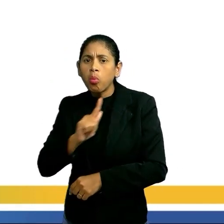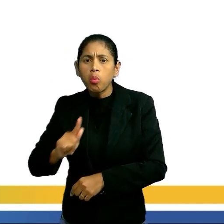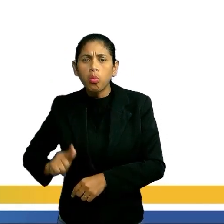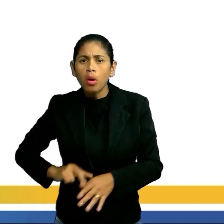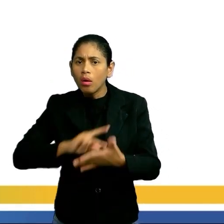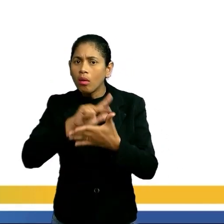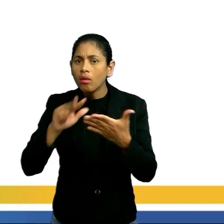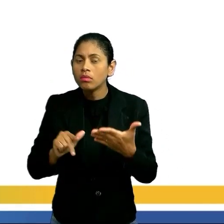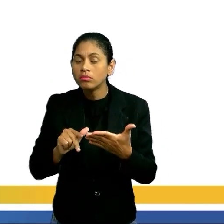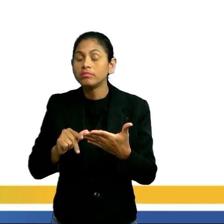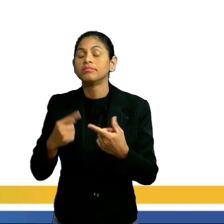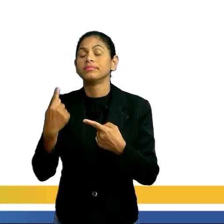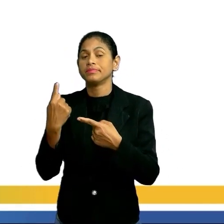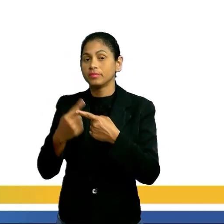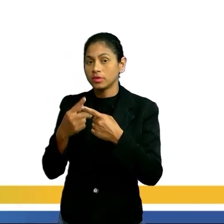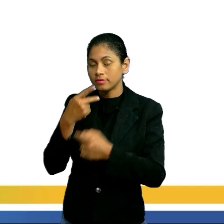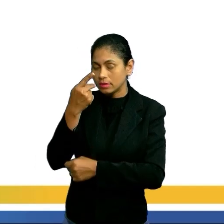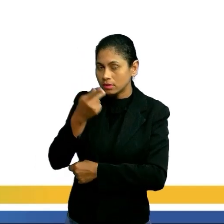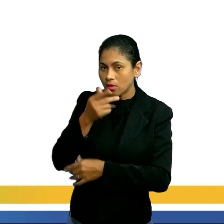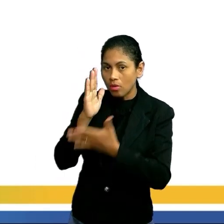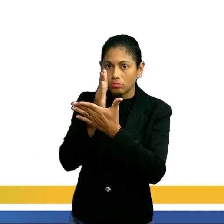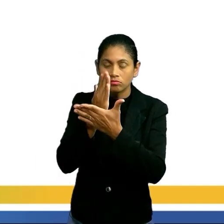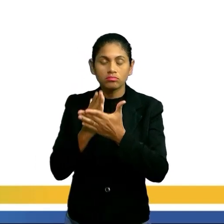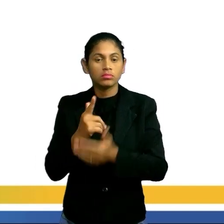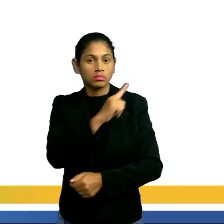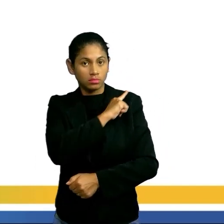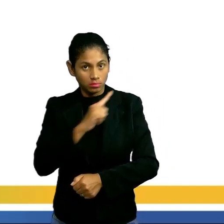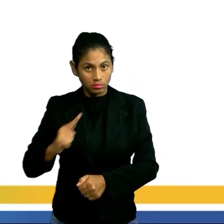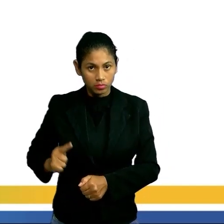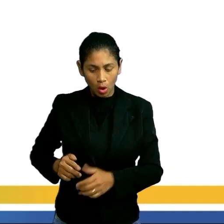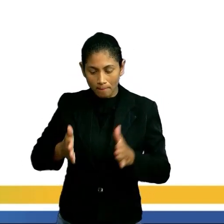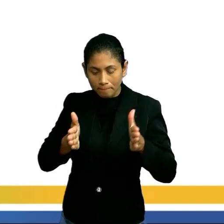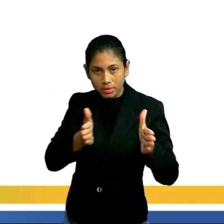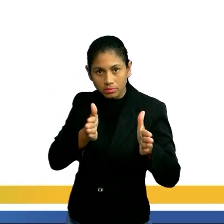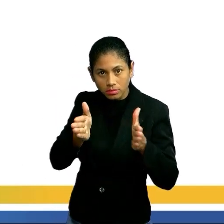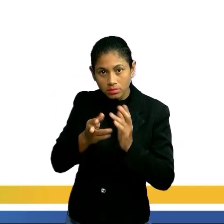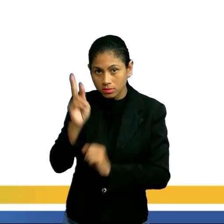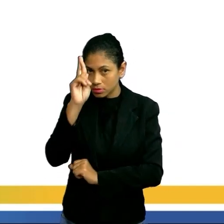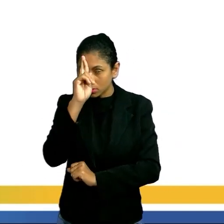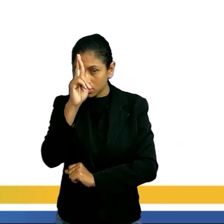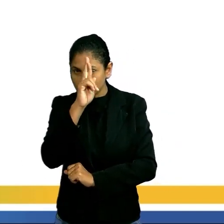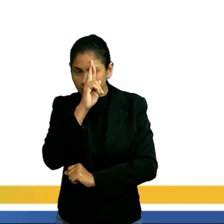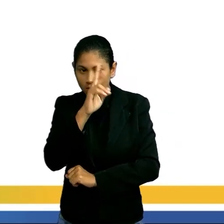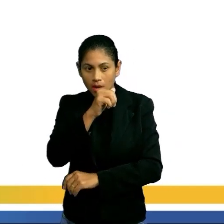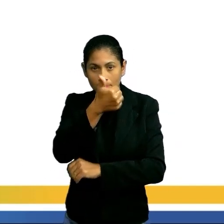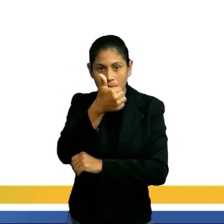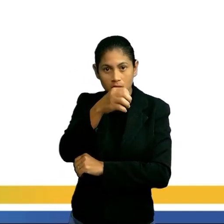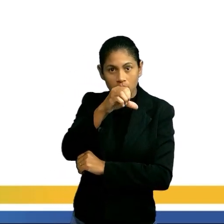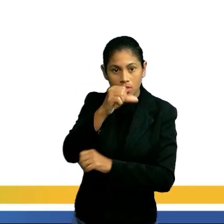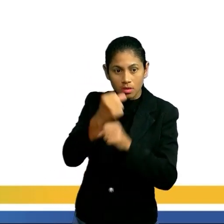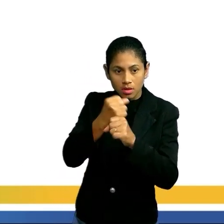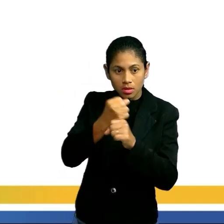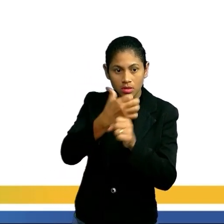alguns governos populistas em determinado período da história que vai de 1946